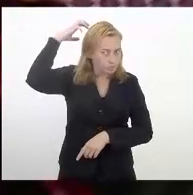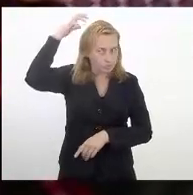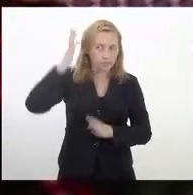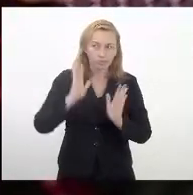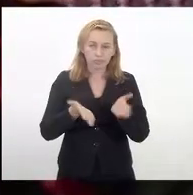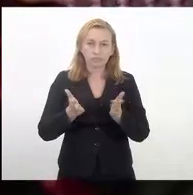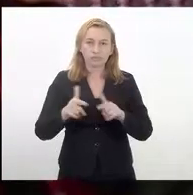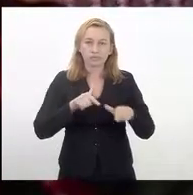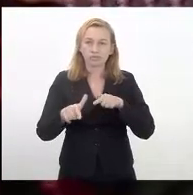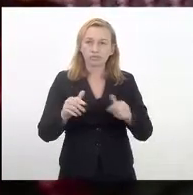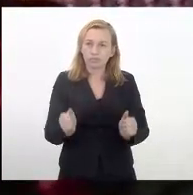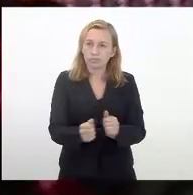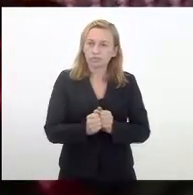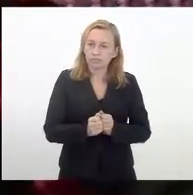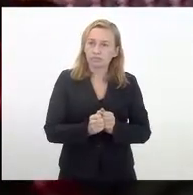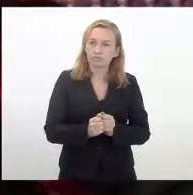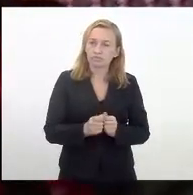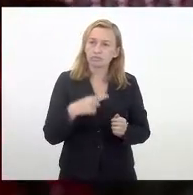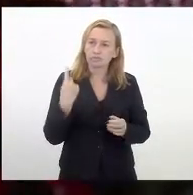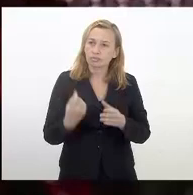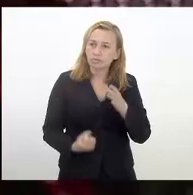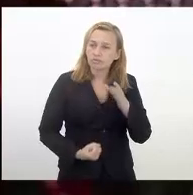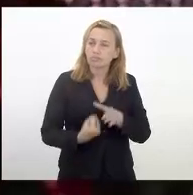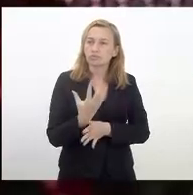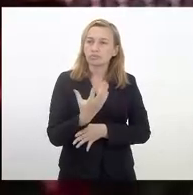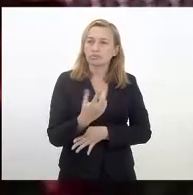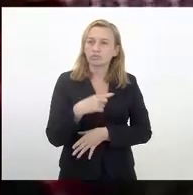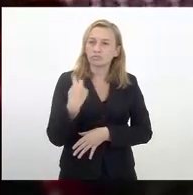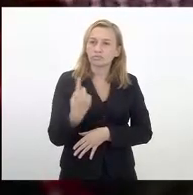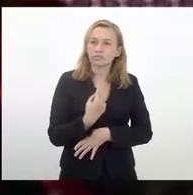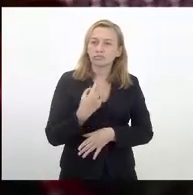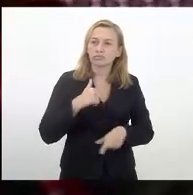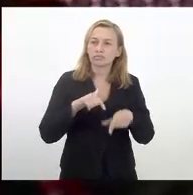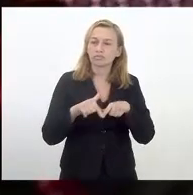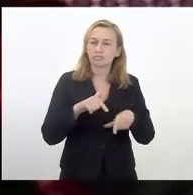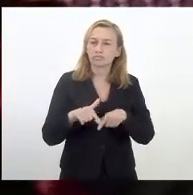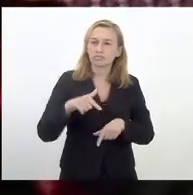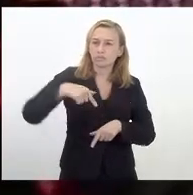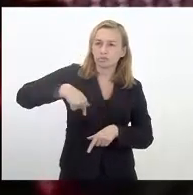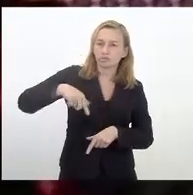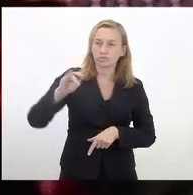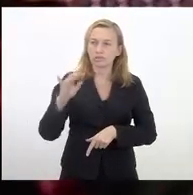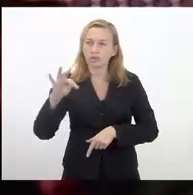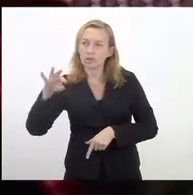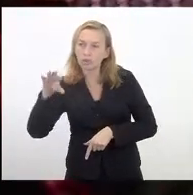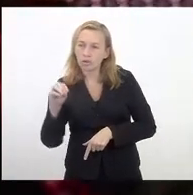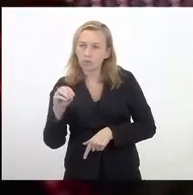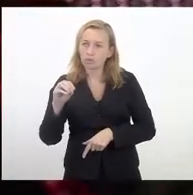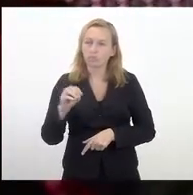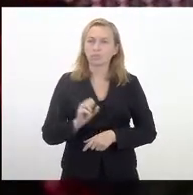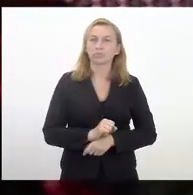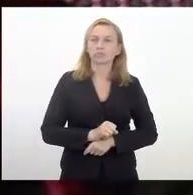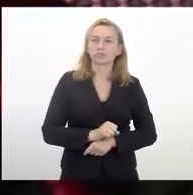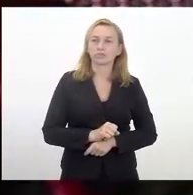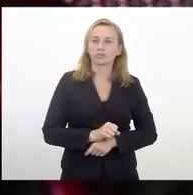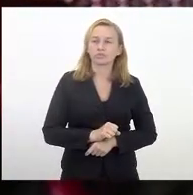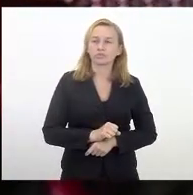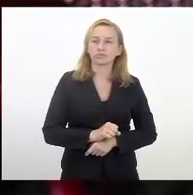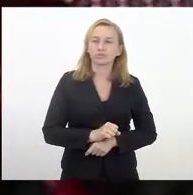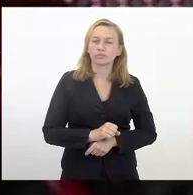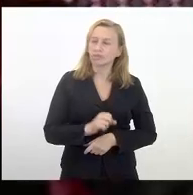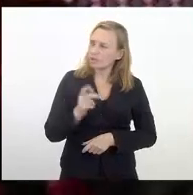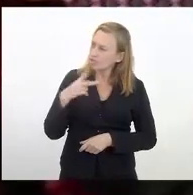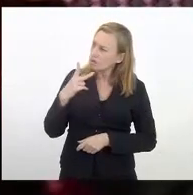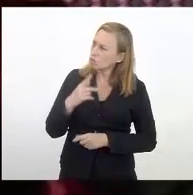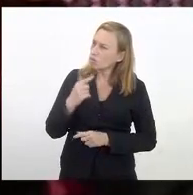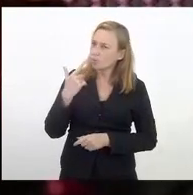trabalha conosco nos ajuda a construir a nossa mandato a Quilombo assim a chamamos ela falou